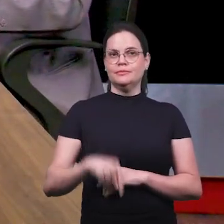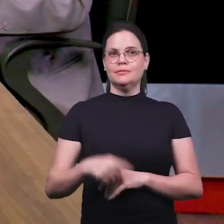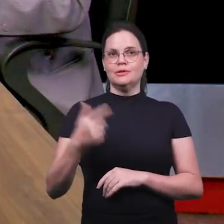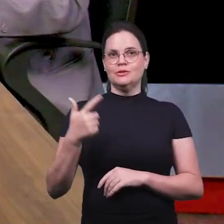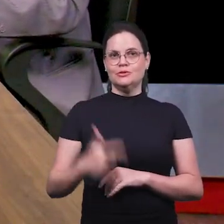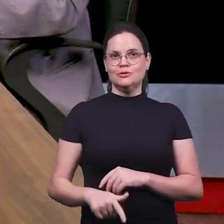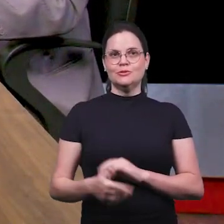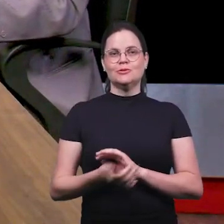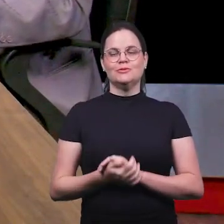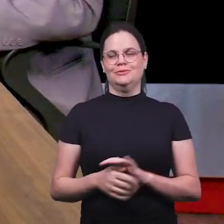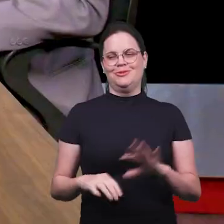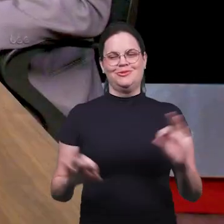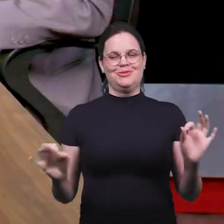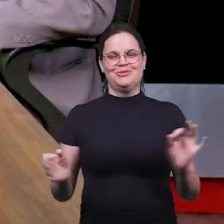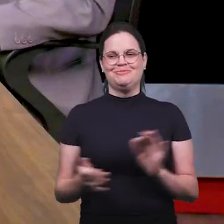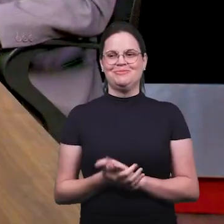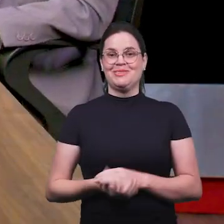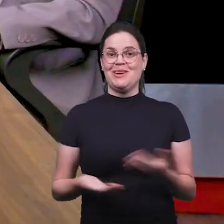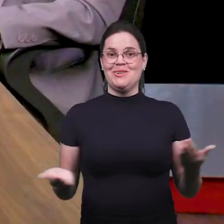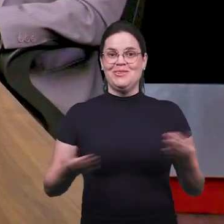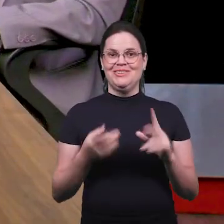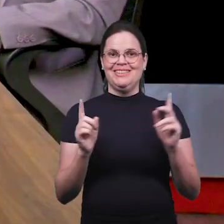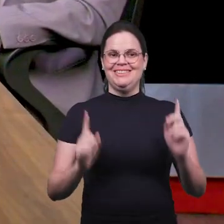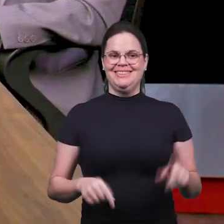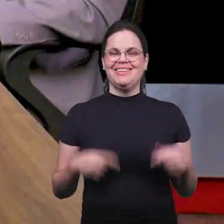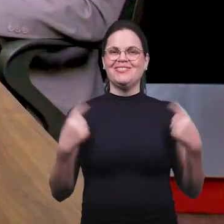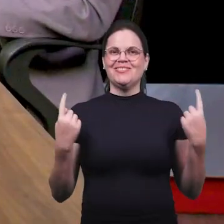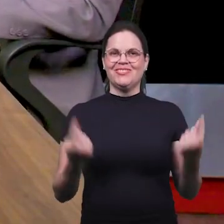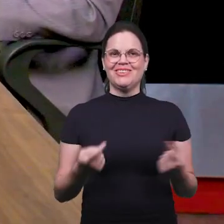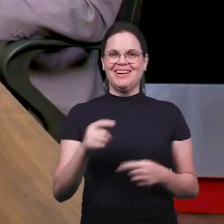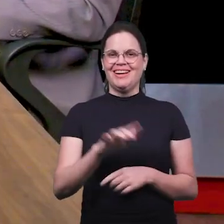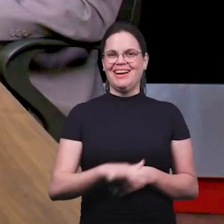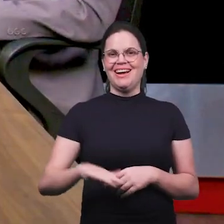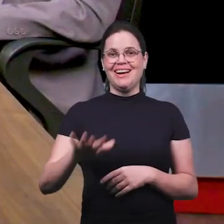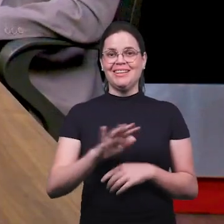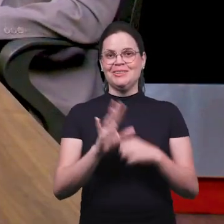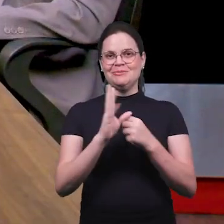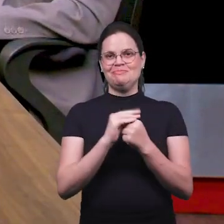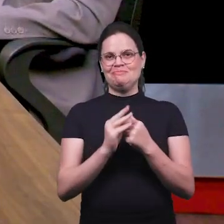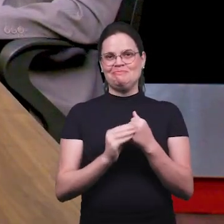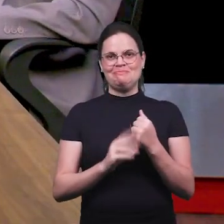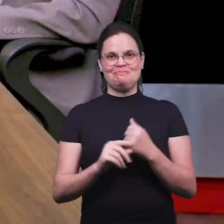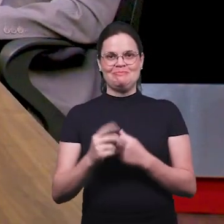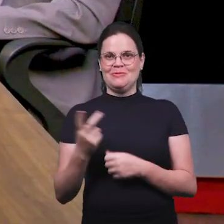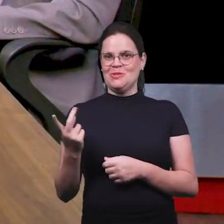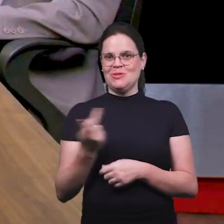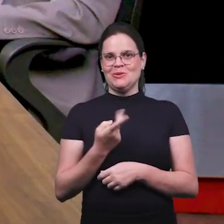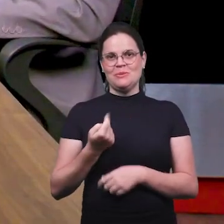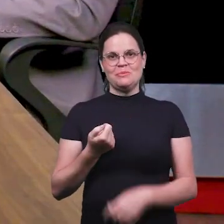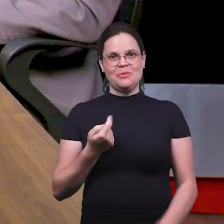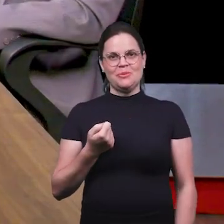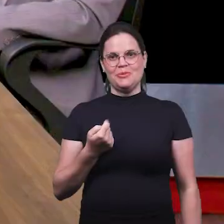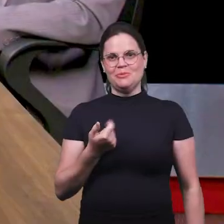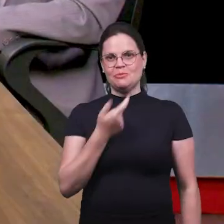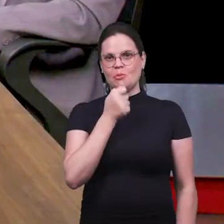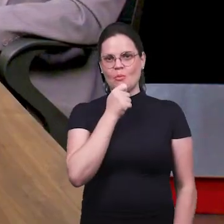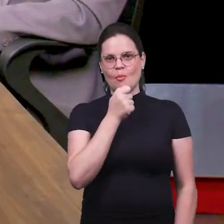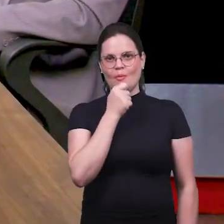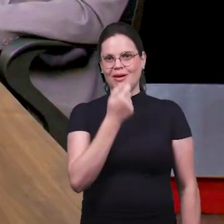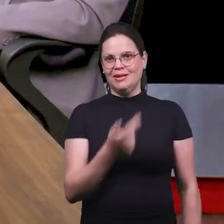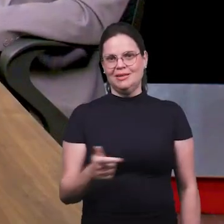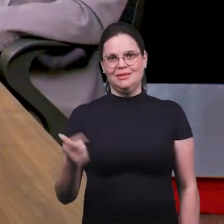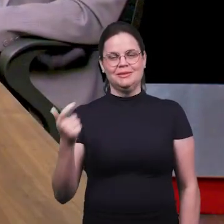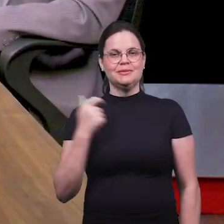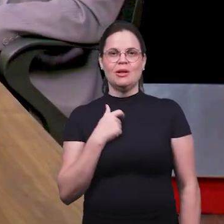Tiago, para mais um desafio. É uma área do conhecimento que a gente ainda não havia tratado nos